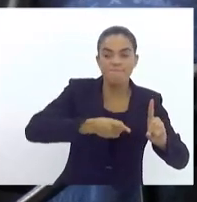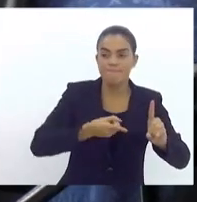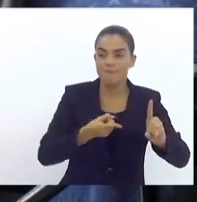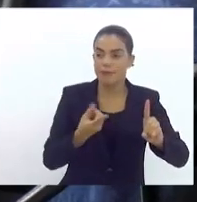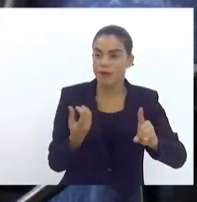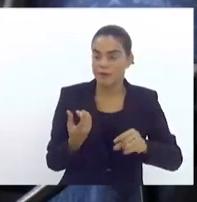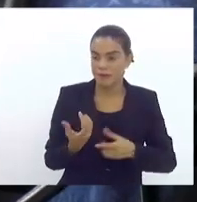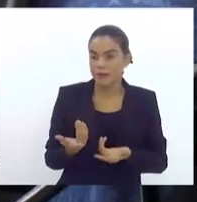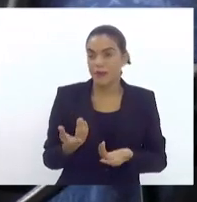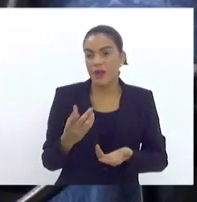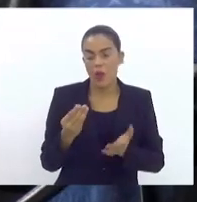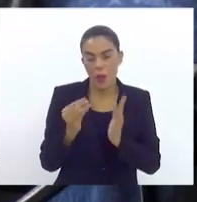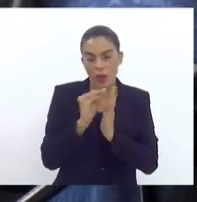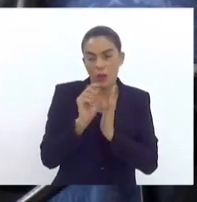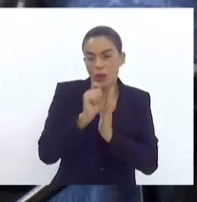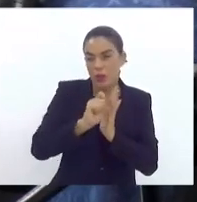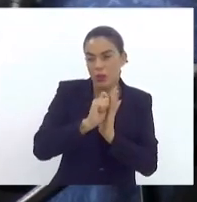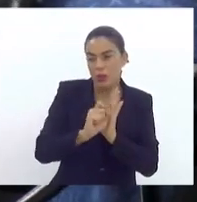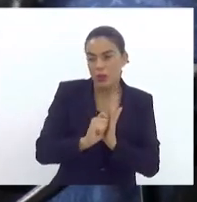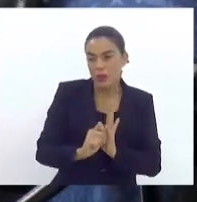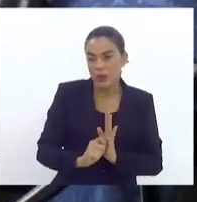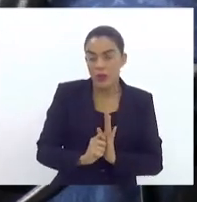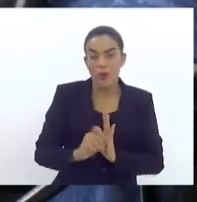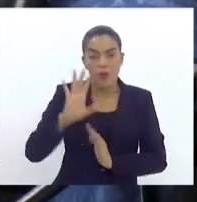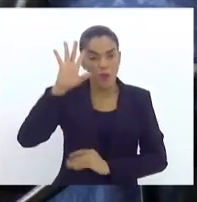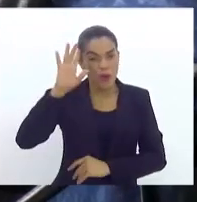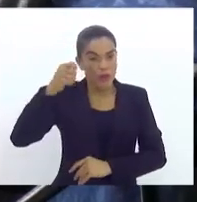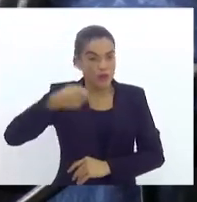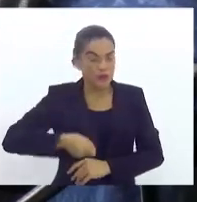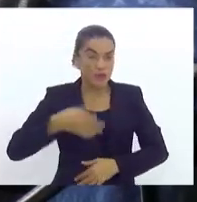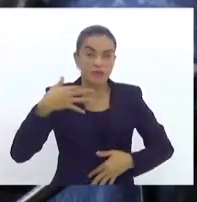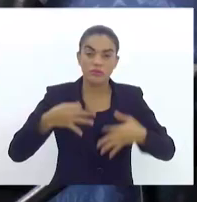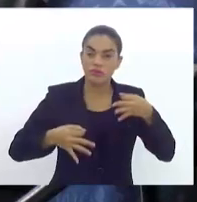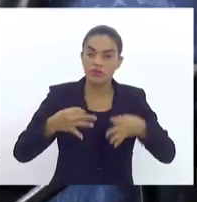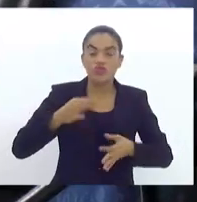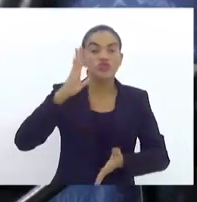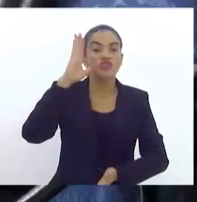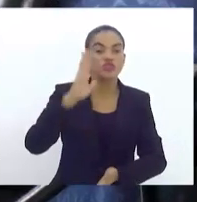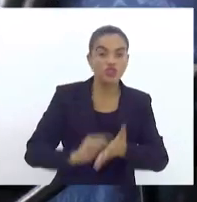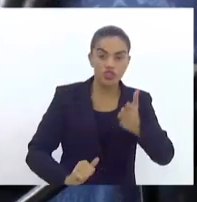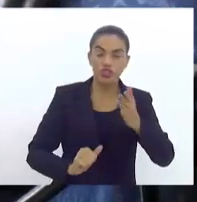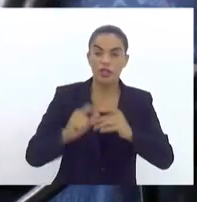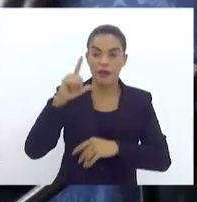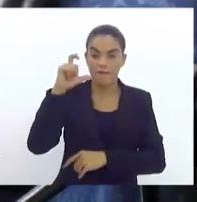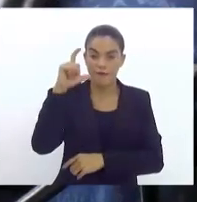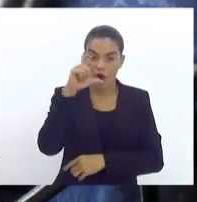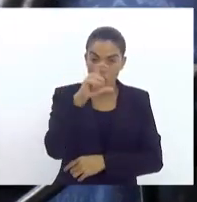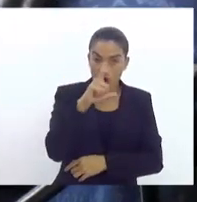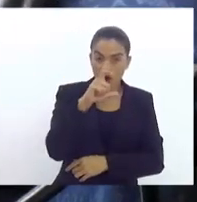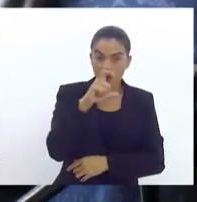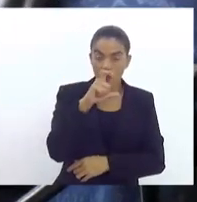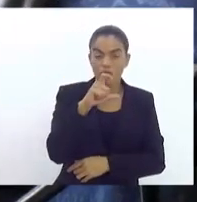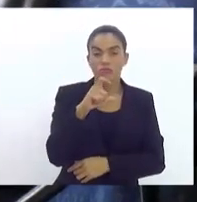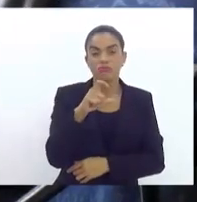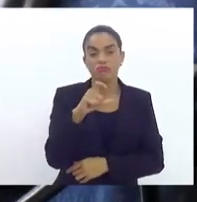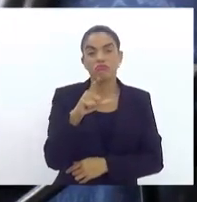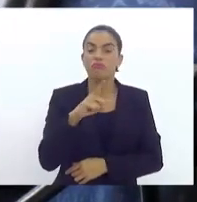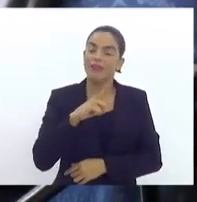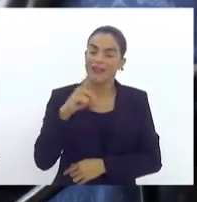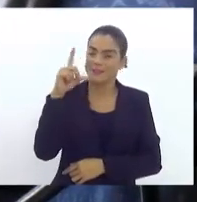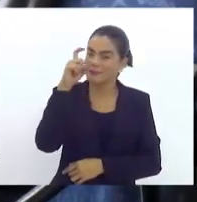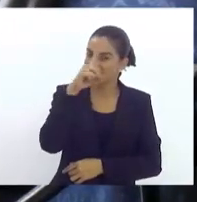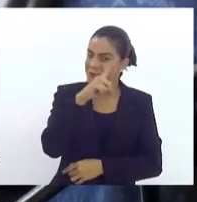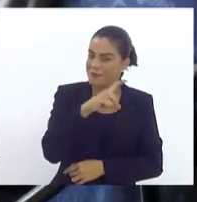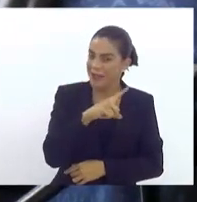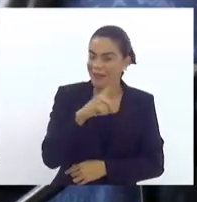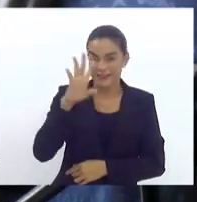aí foi um dos pontos que eu anotei aqui né é uma decisão tire essa foto do ar a gente tem uma dificuldade muito